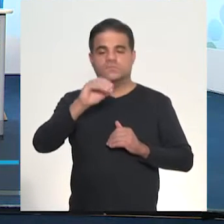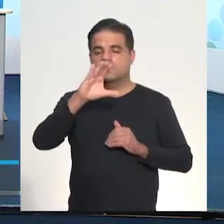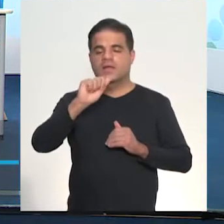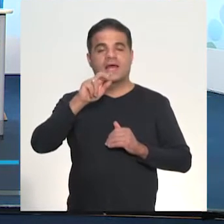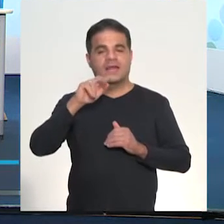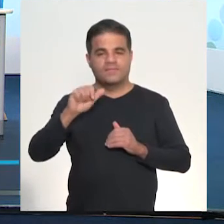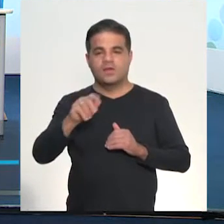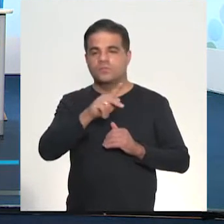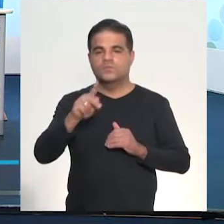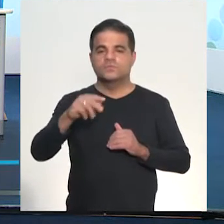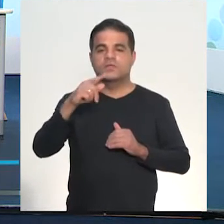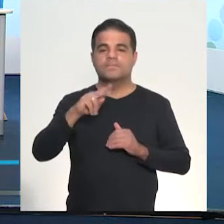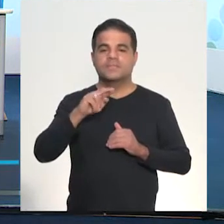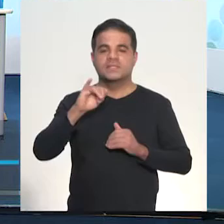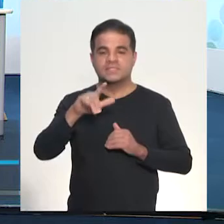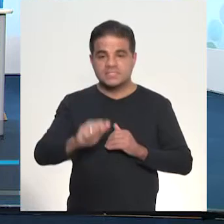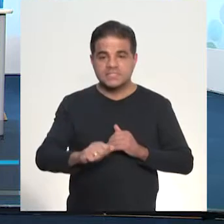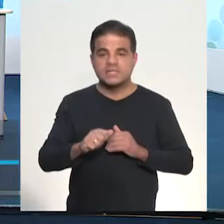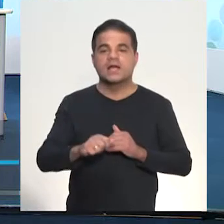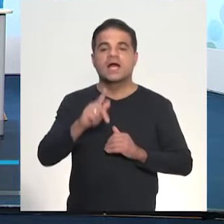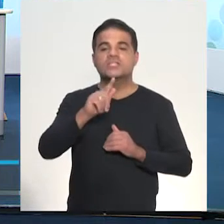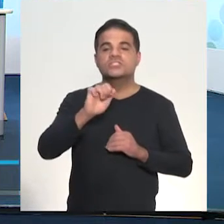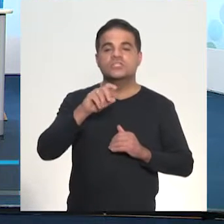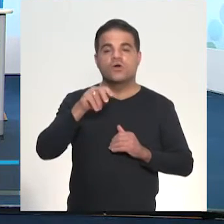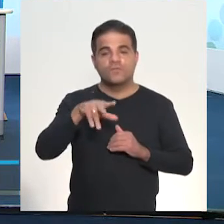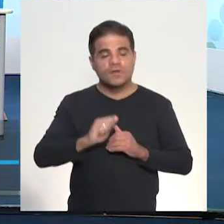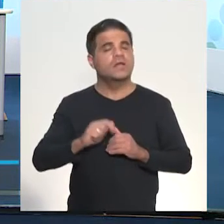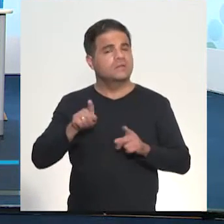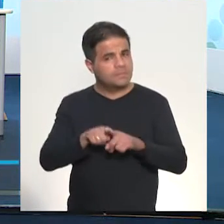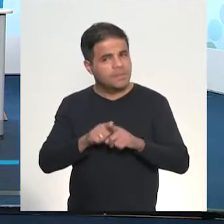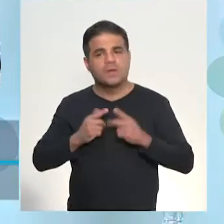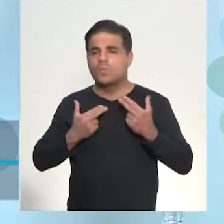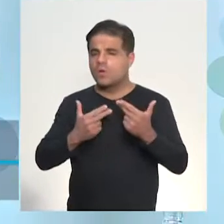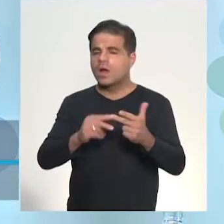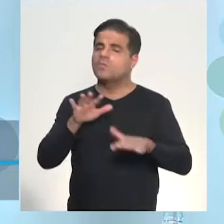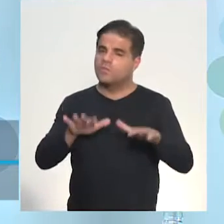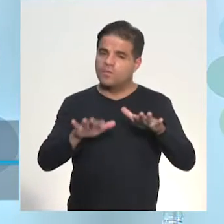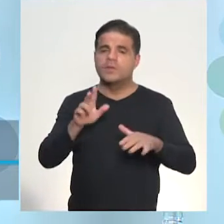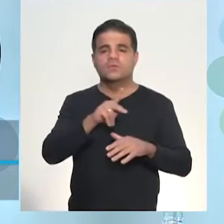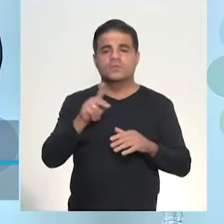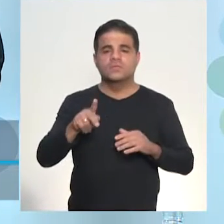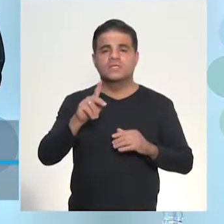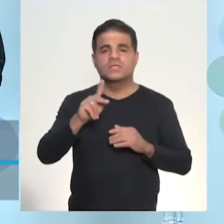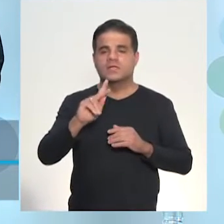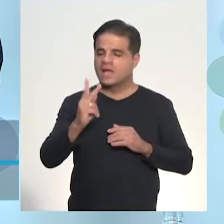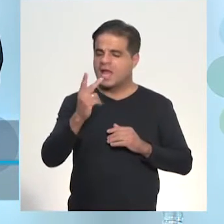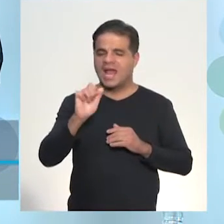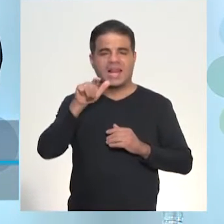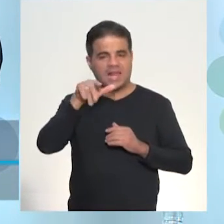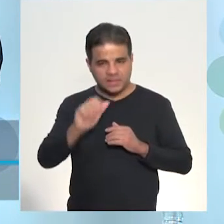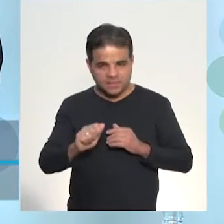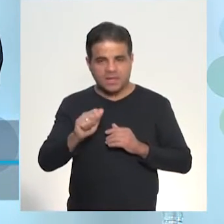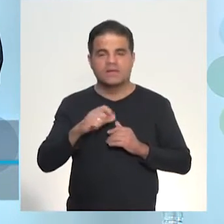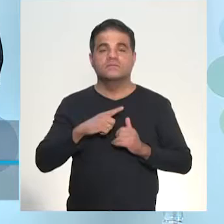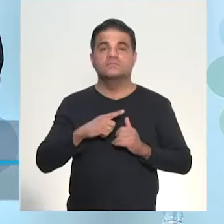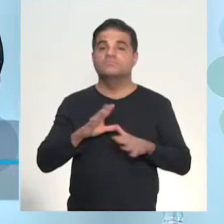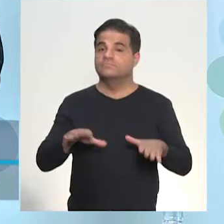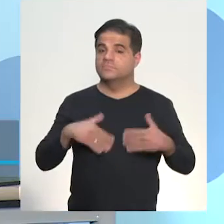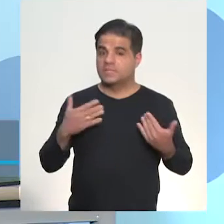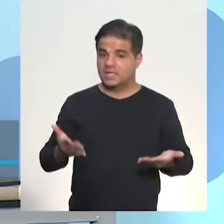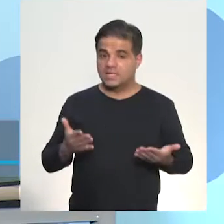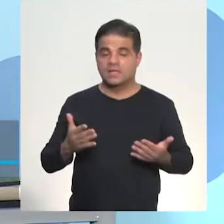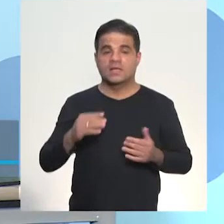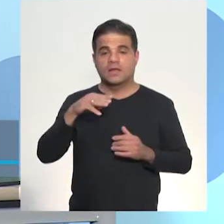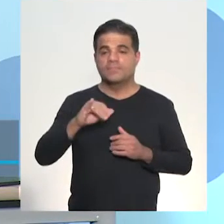Pro Priscila. A Giovana foi nessa linha também. Provavelmente os pássaros da Pro Helena. Uhum. E aí, ó,